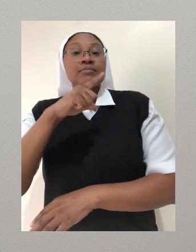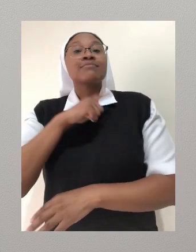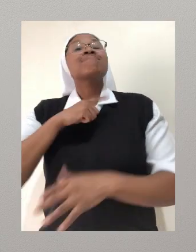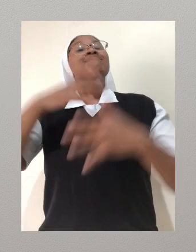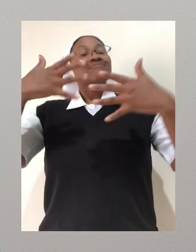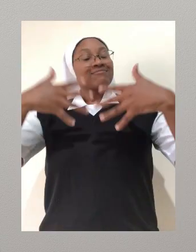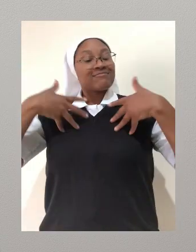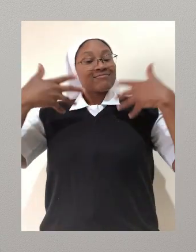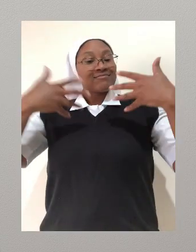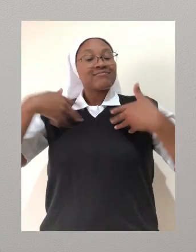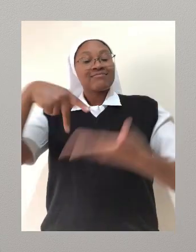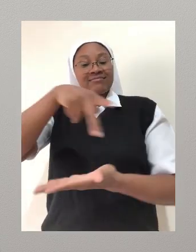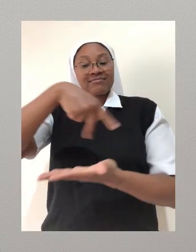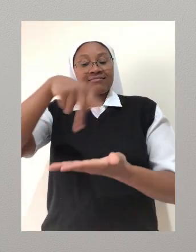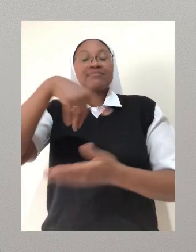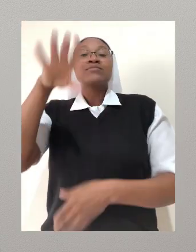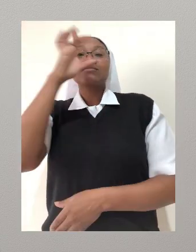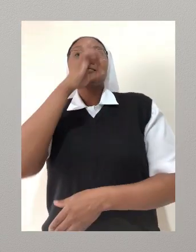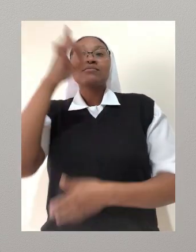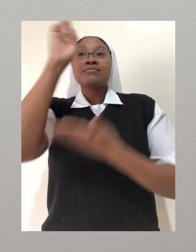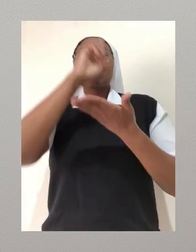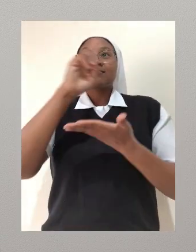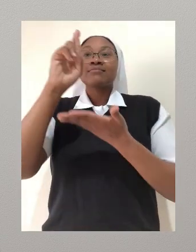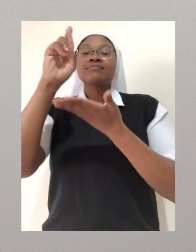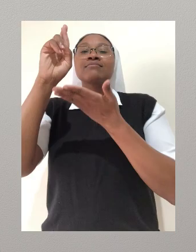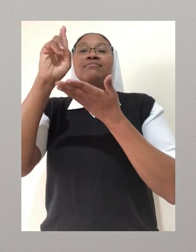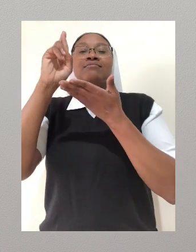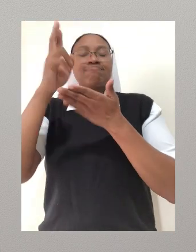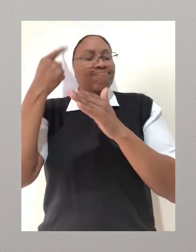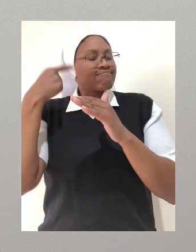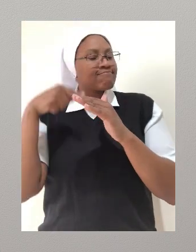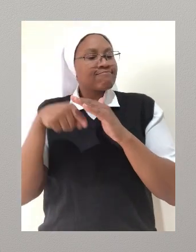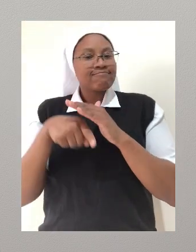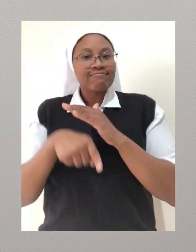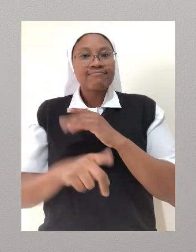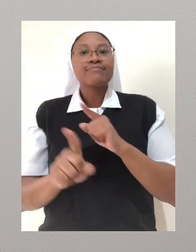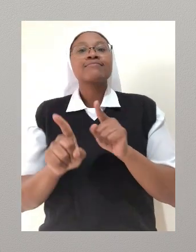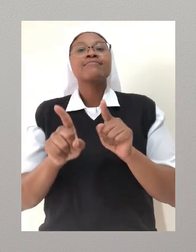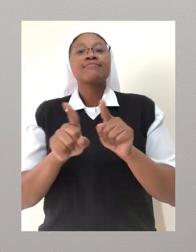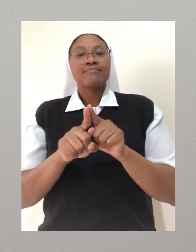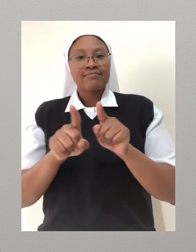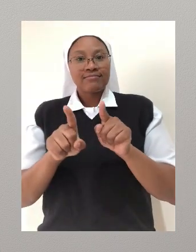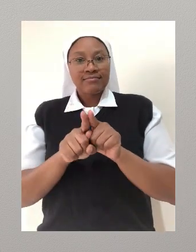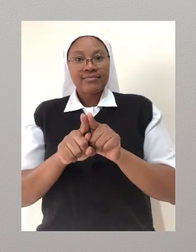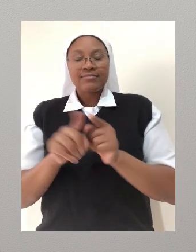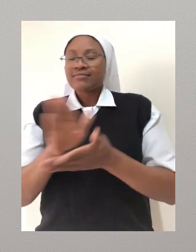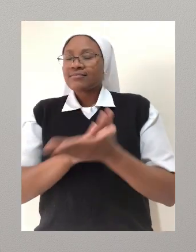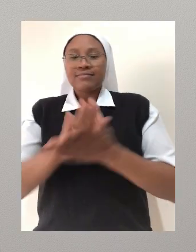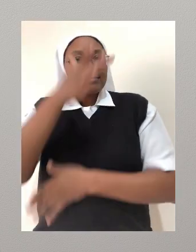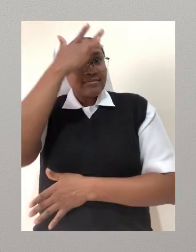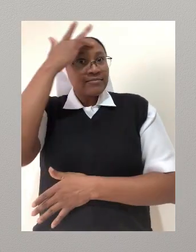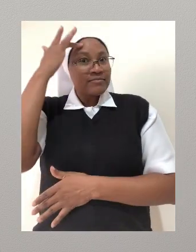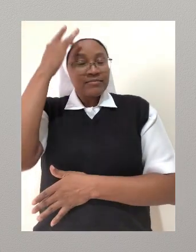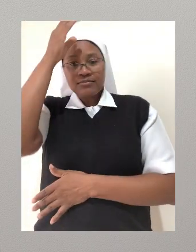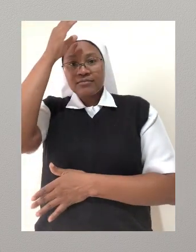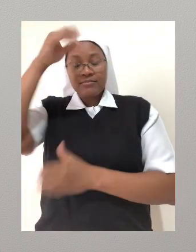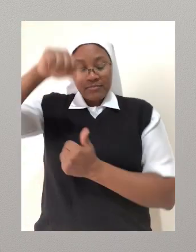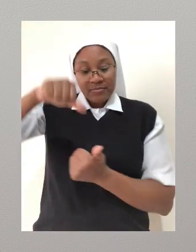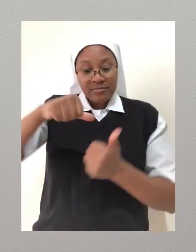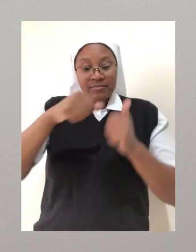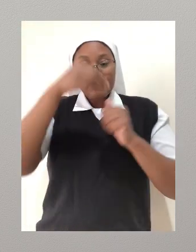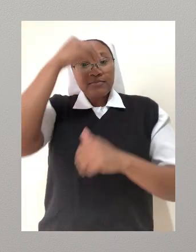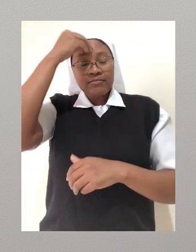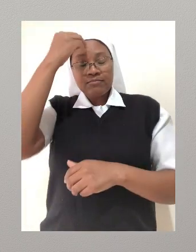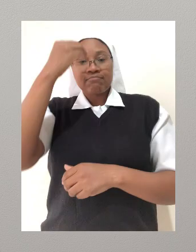a celebração da Alegria Pascal o domingo do Senhor muito profunda também visto que nenhum Cristão batizado